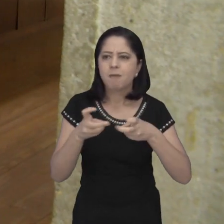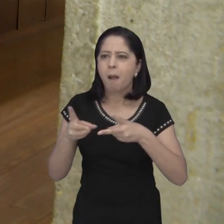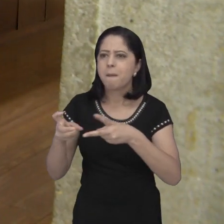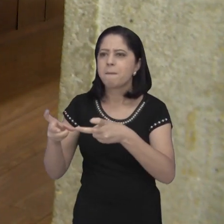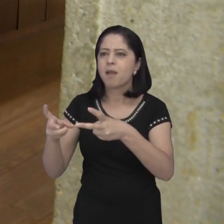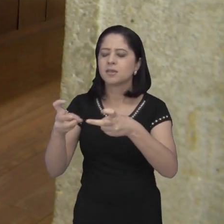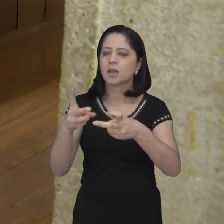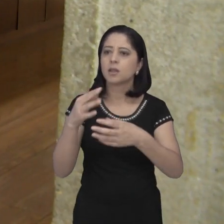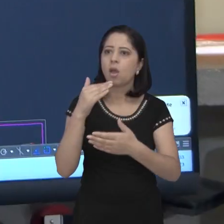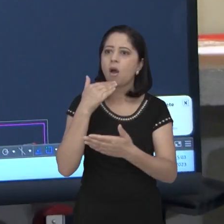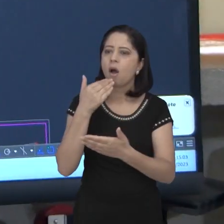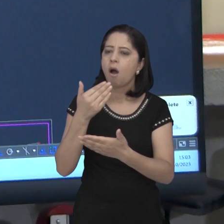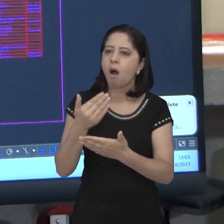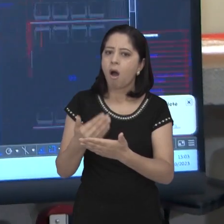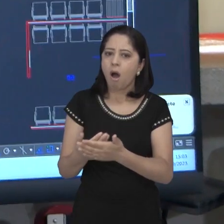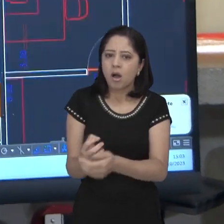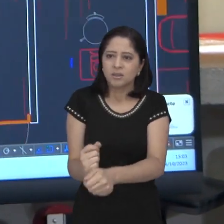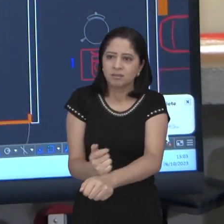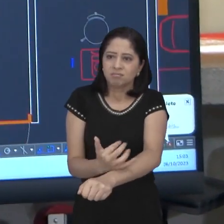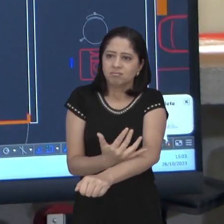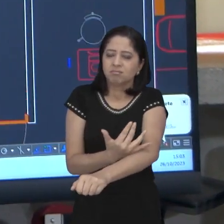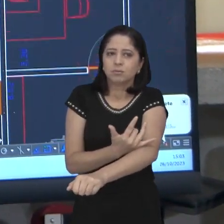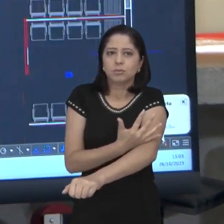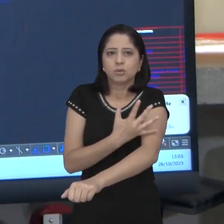José, ao menos, é um espaço